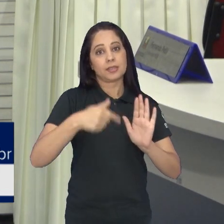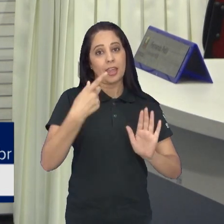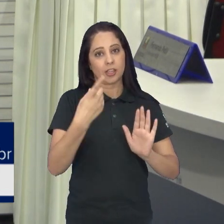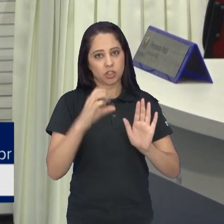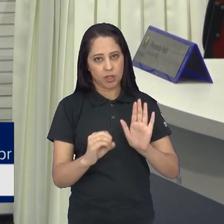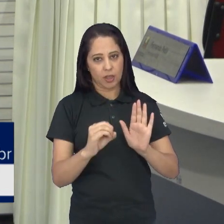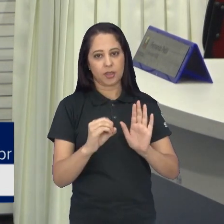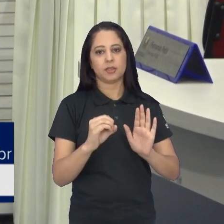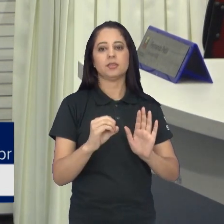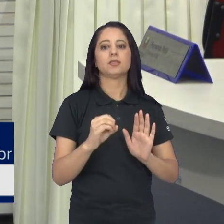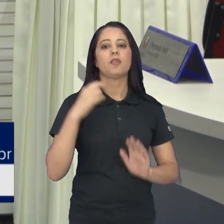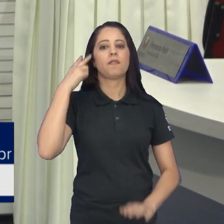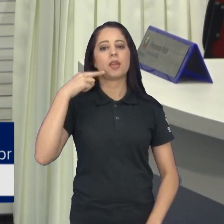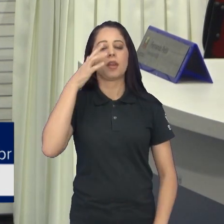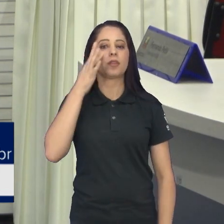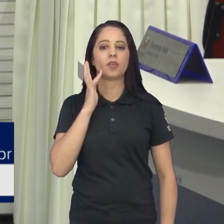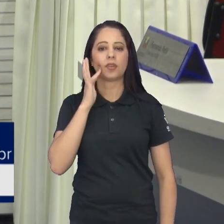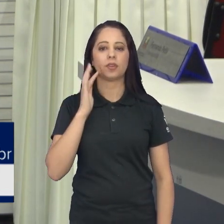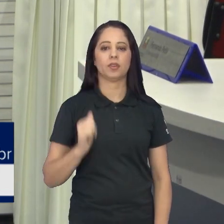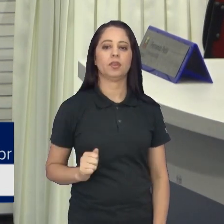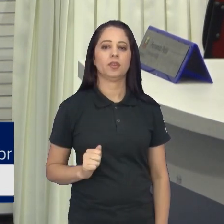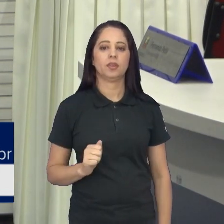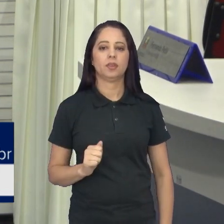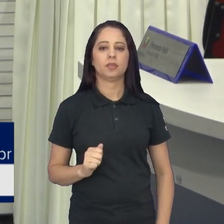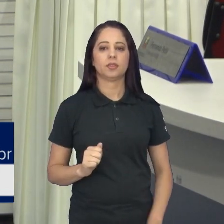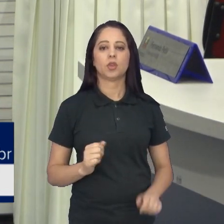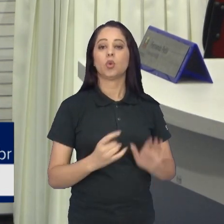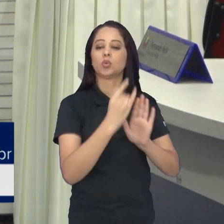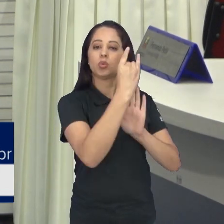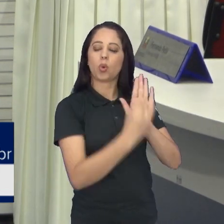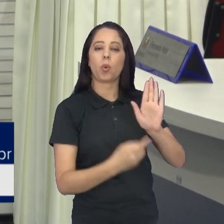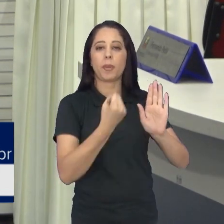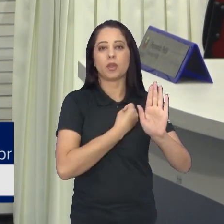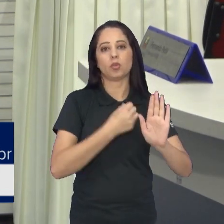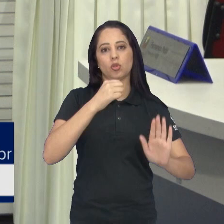10372/2022, do vereador Fabião Zagueiro. Processo